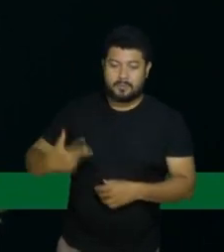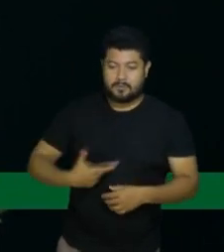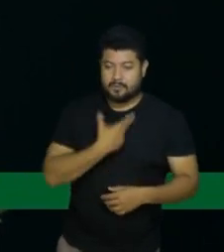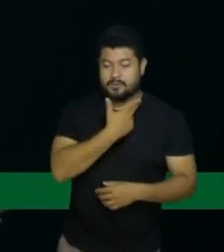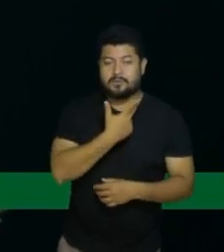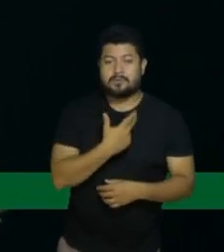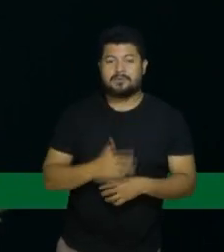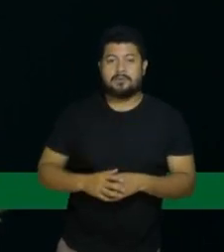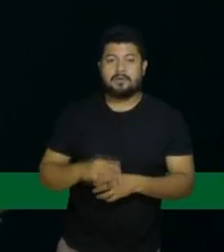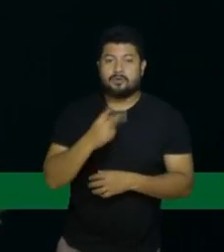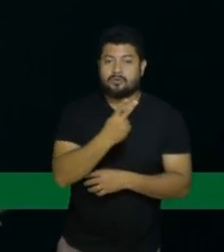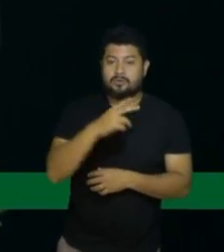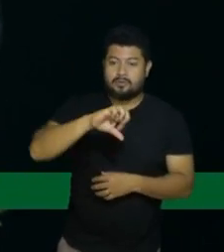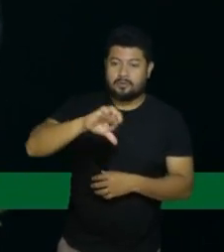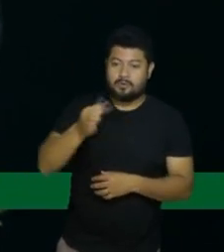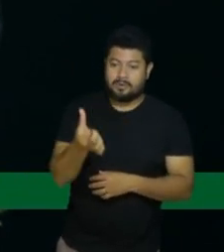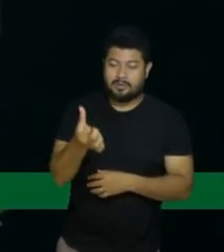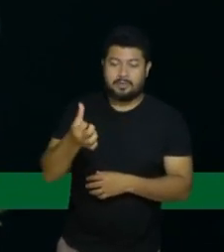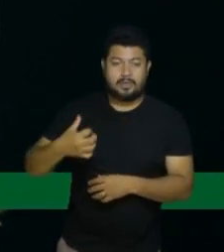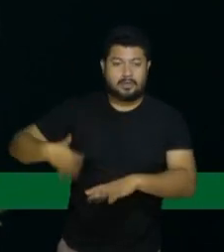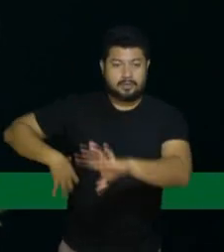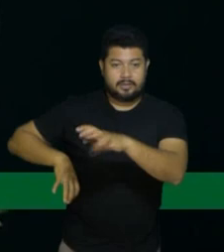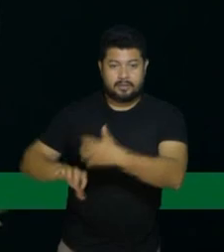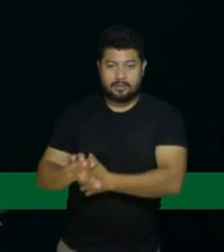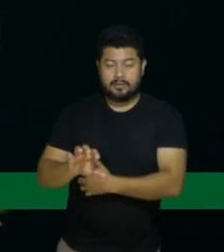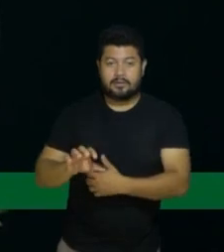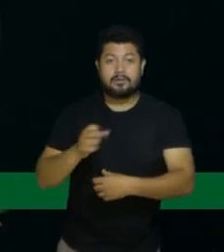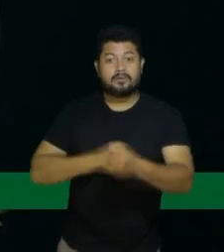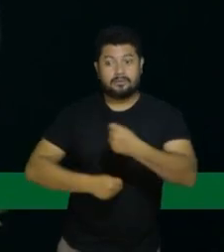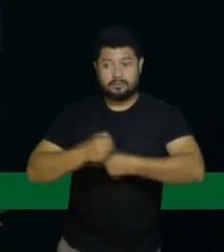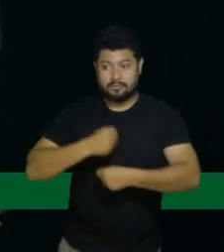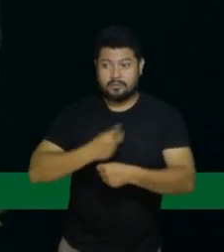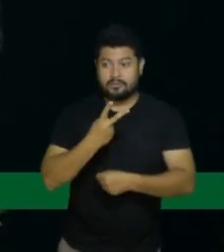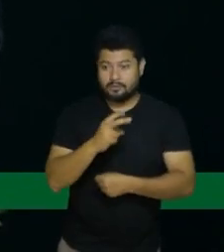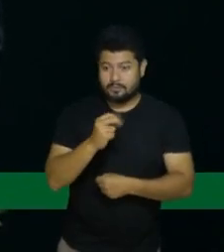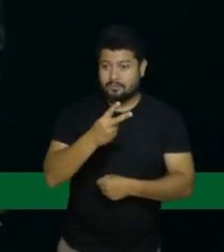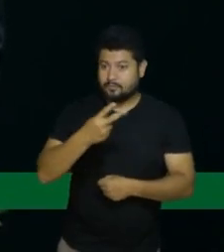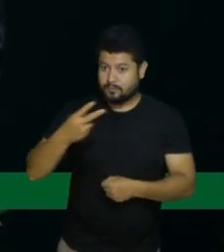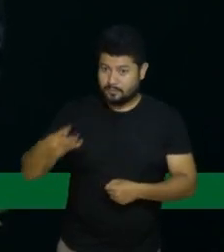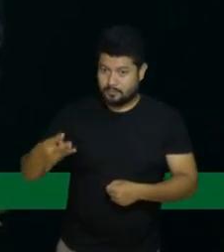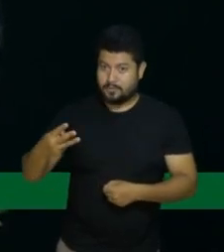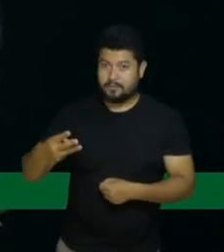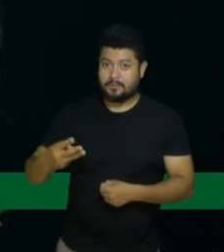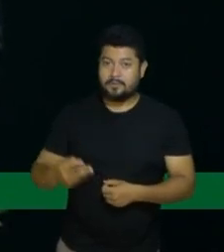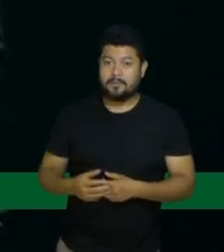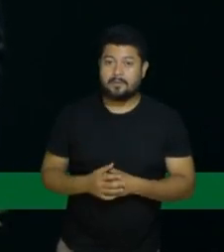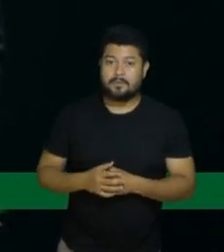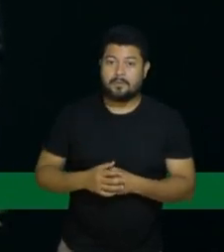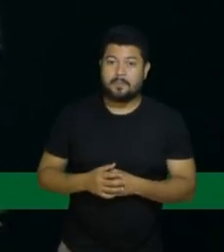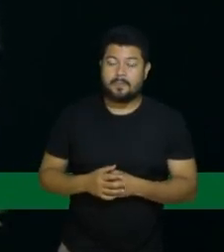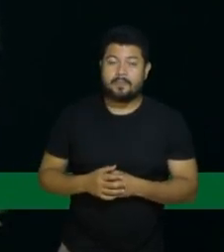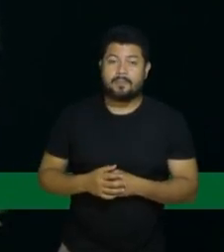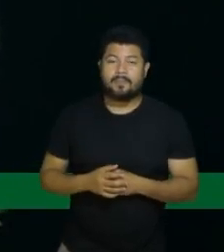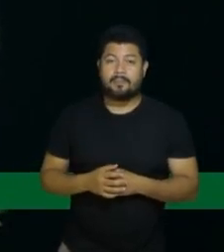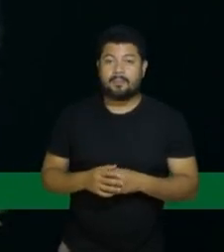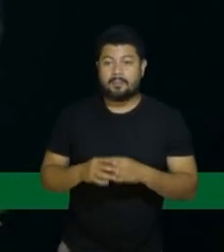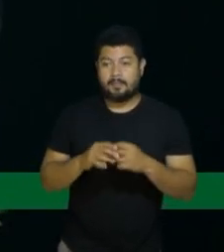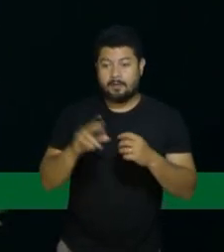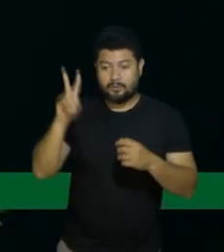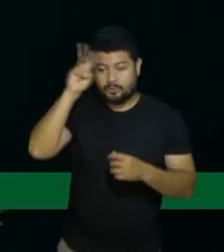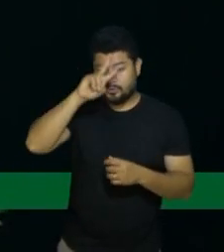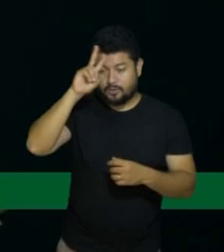296 transplantes no ano de 2023 essa trajetória de relevância e